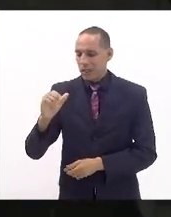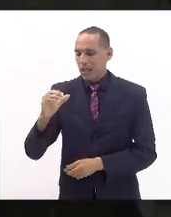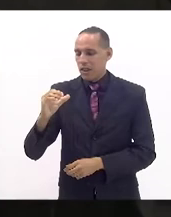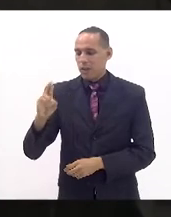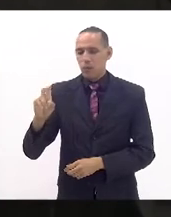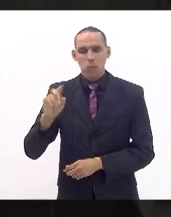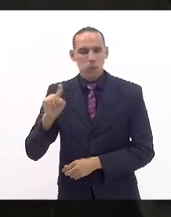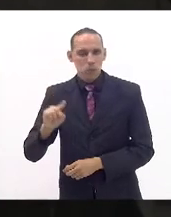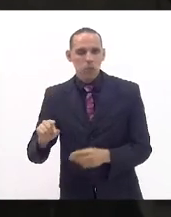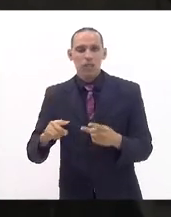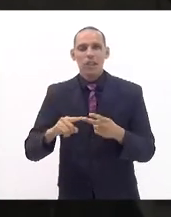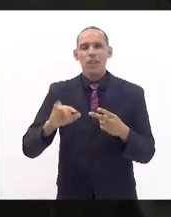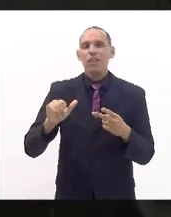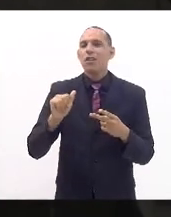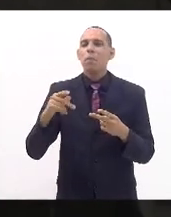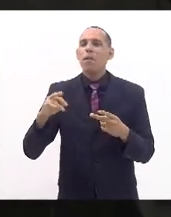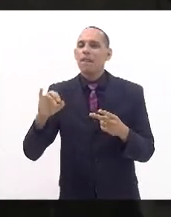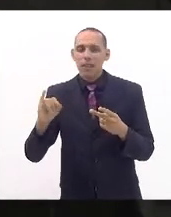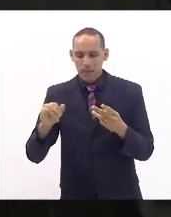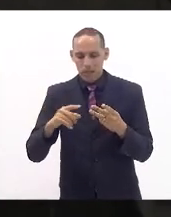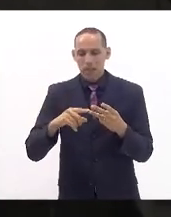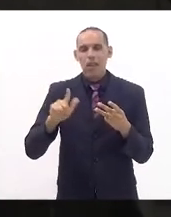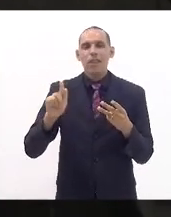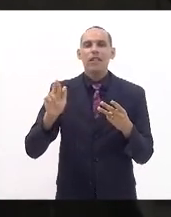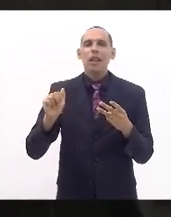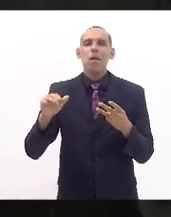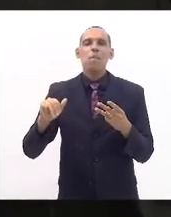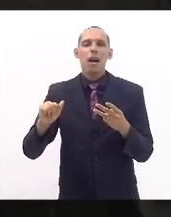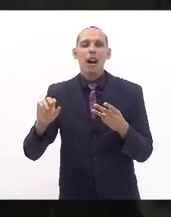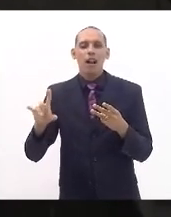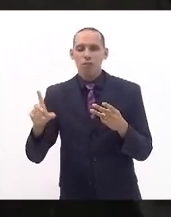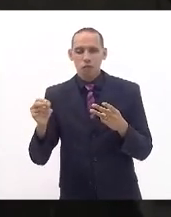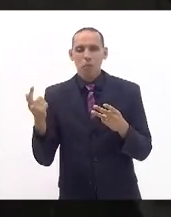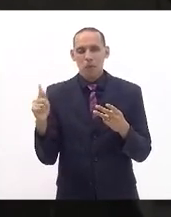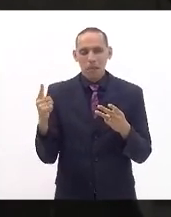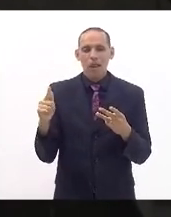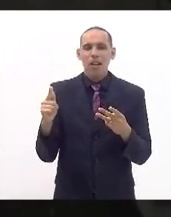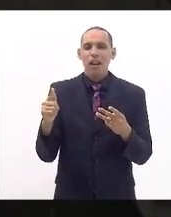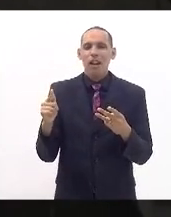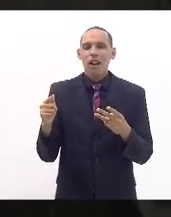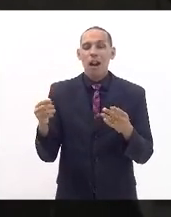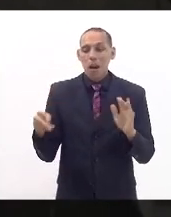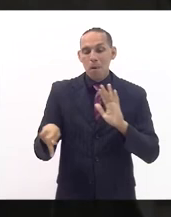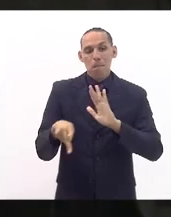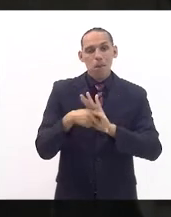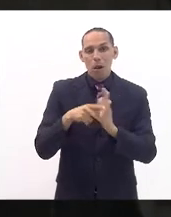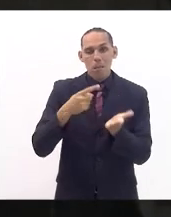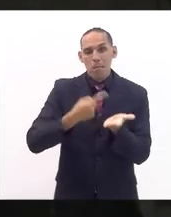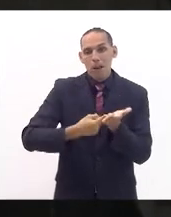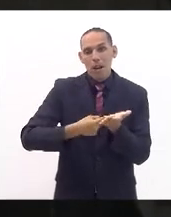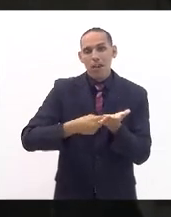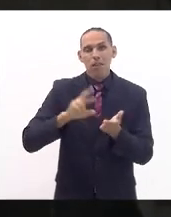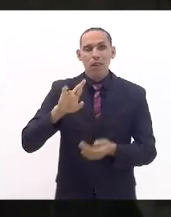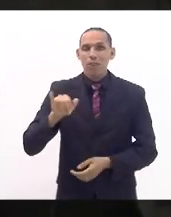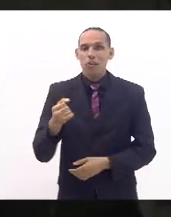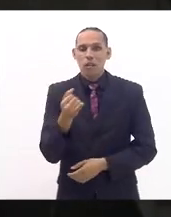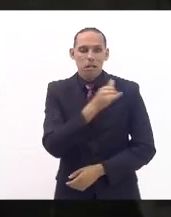Gramacho, não façam parte do Pacto RJ, porque aquilo que é investimento